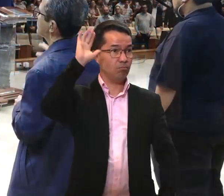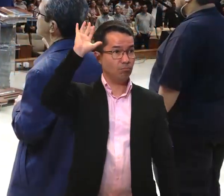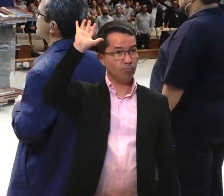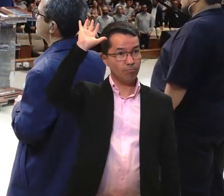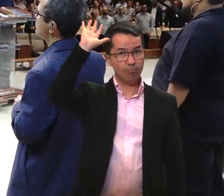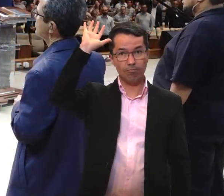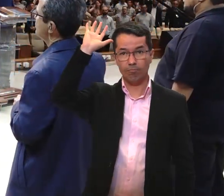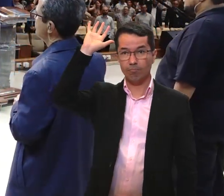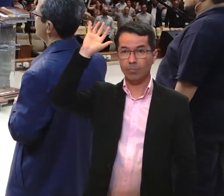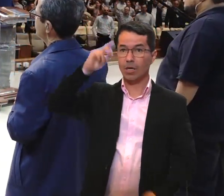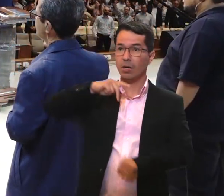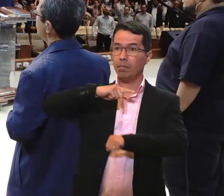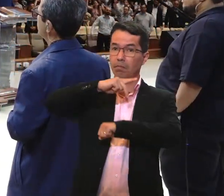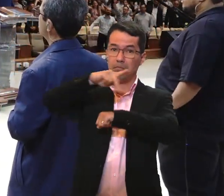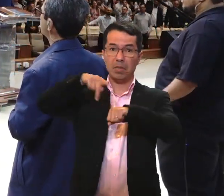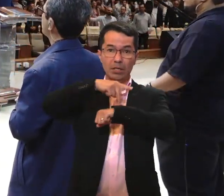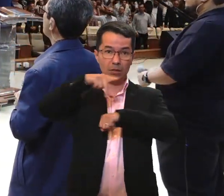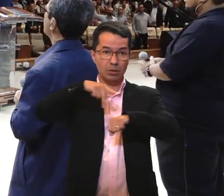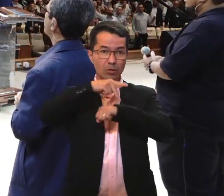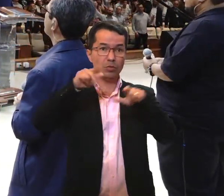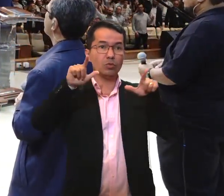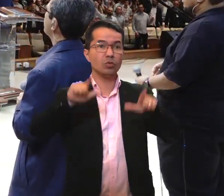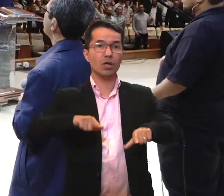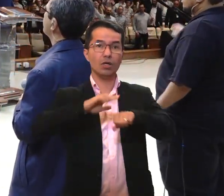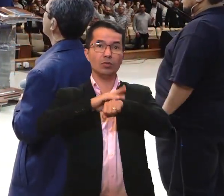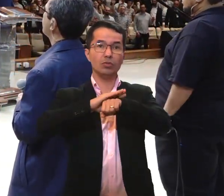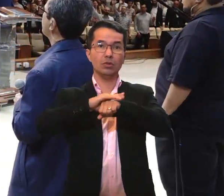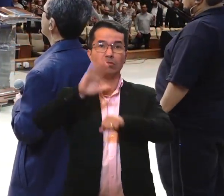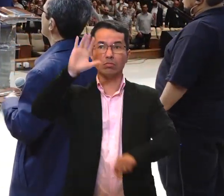terra, pelos lugares doentes? Levante a mão, deixa eu ver.